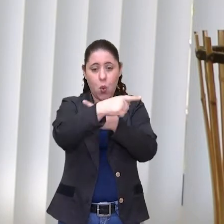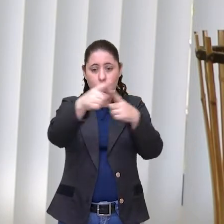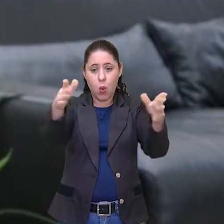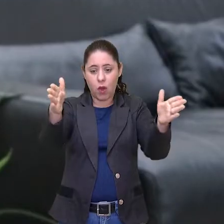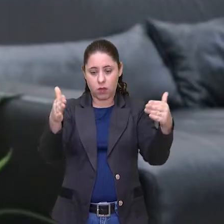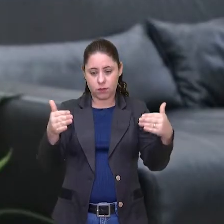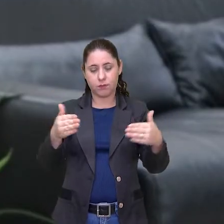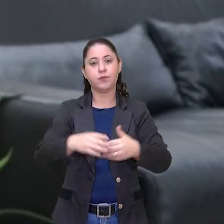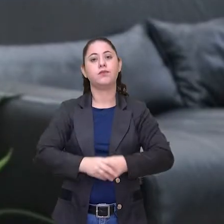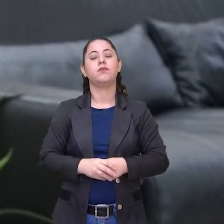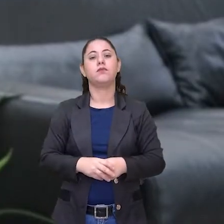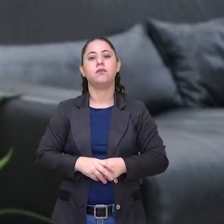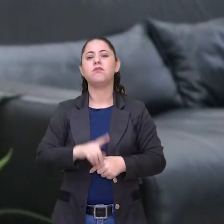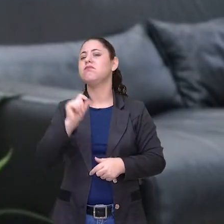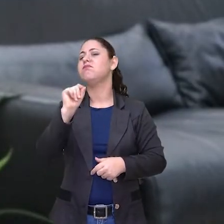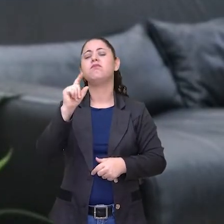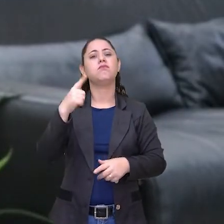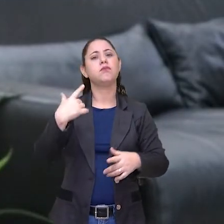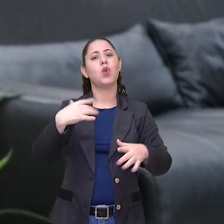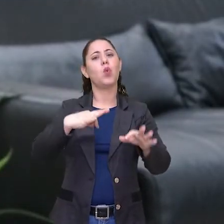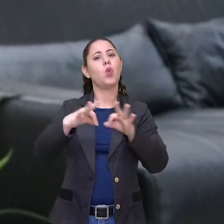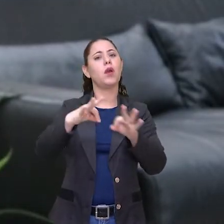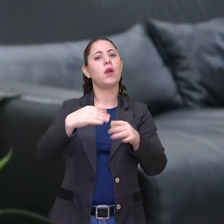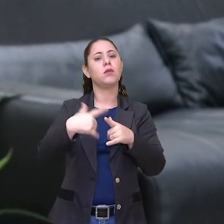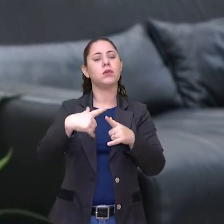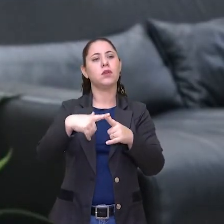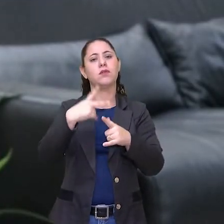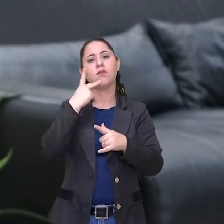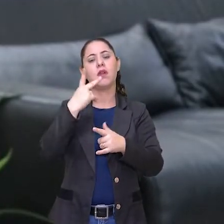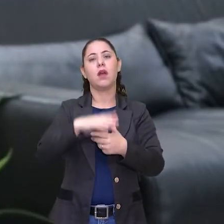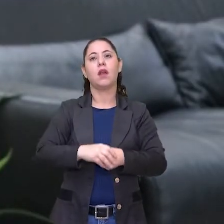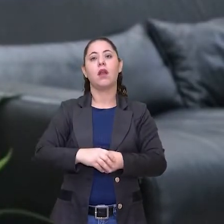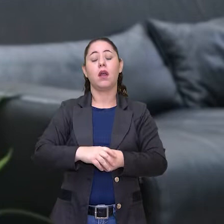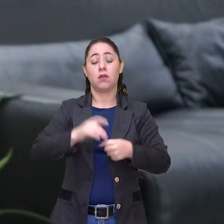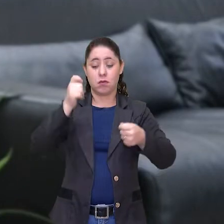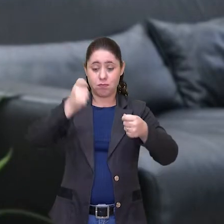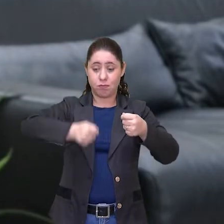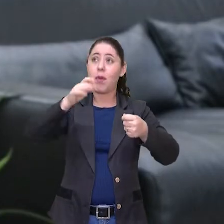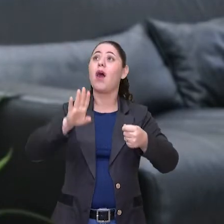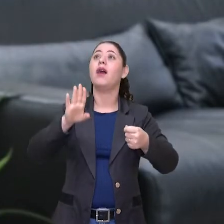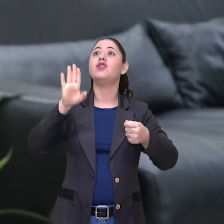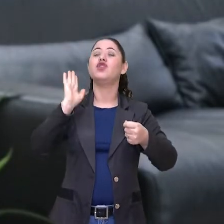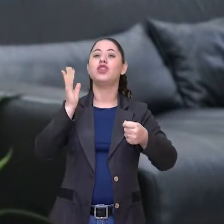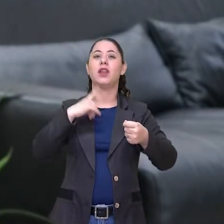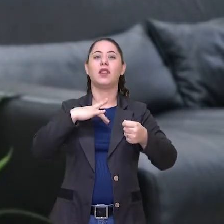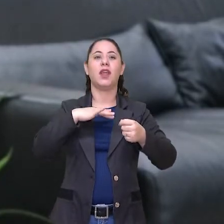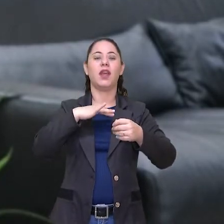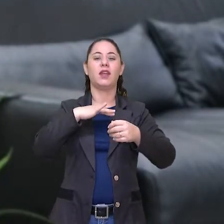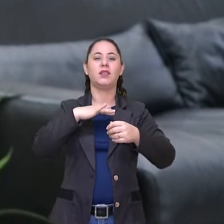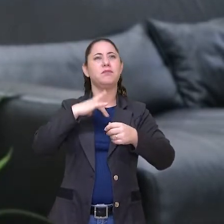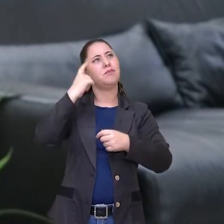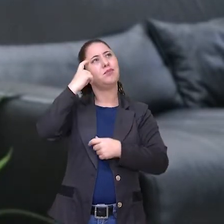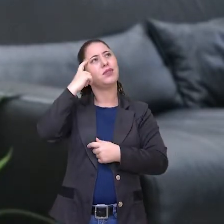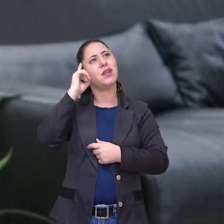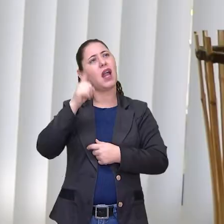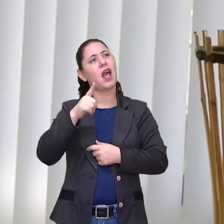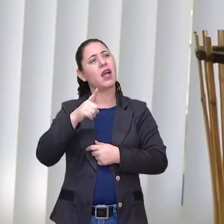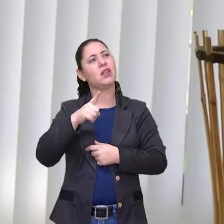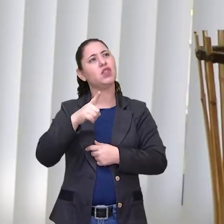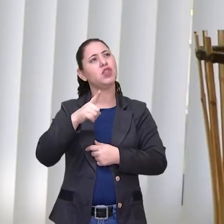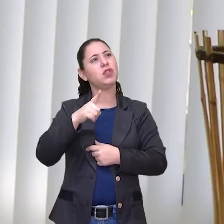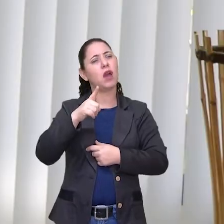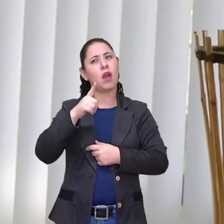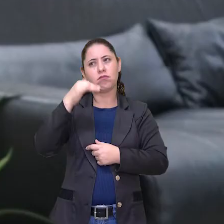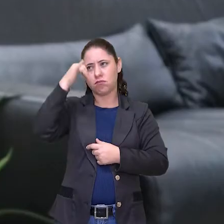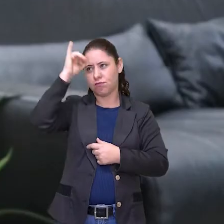físico. E quem que organiza, né? Porque a gente costuma falar em leilão, já busca os leilões que vêm, né, na nossa mente, leilão